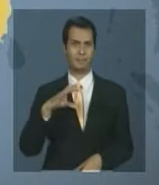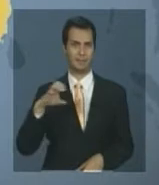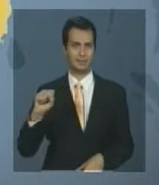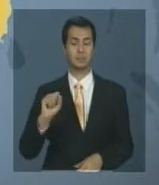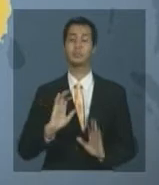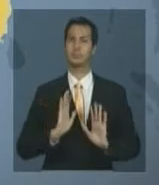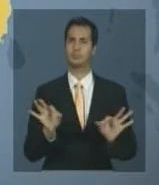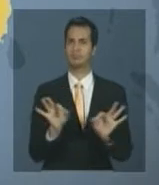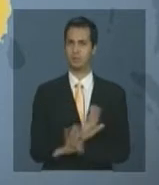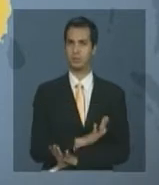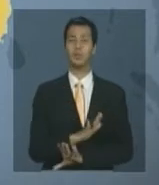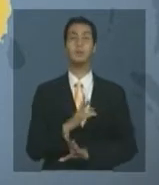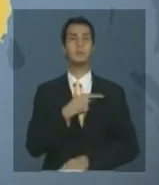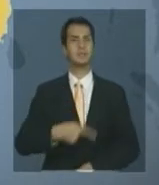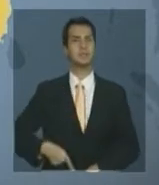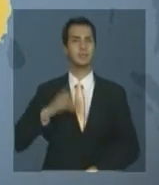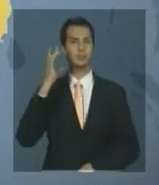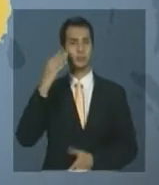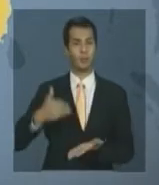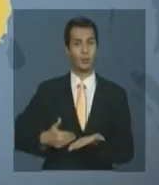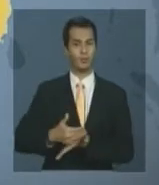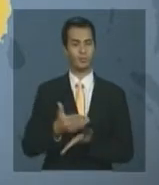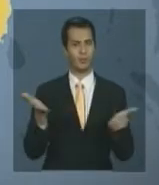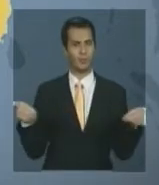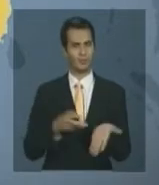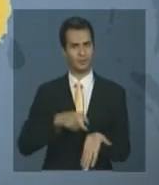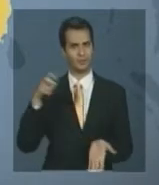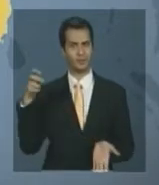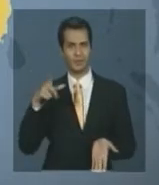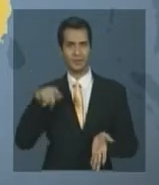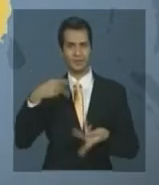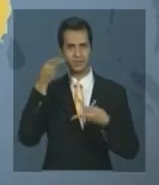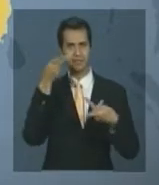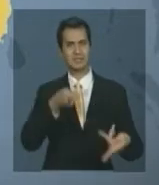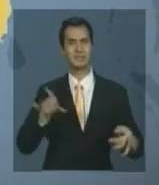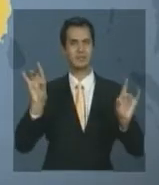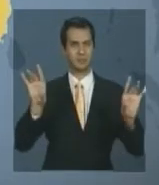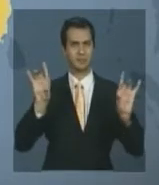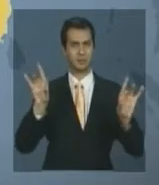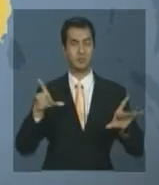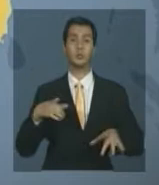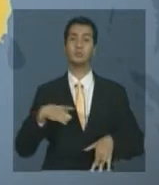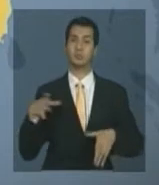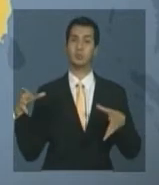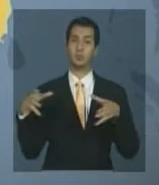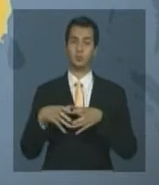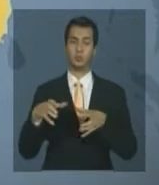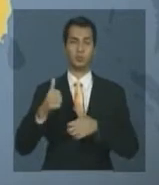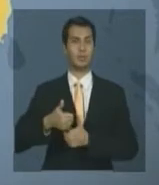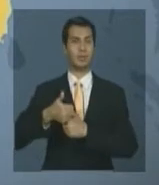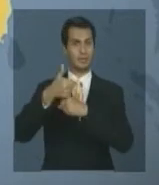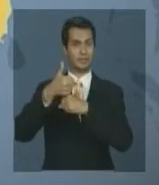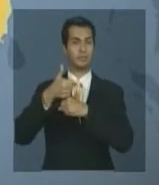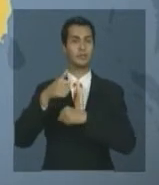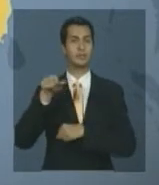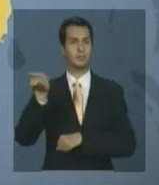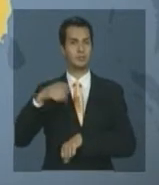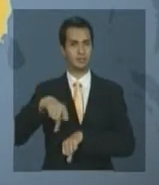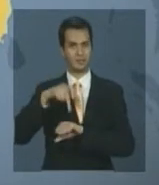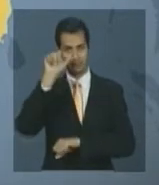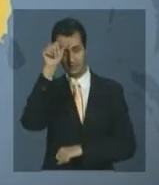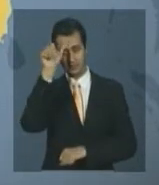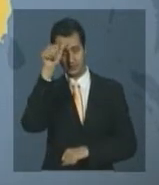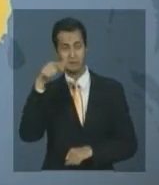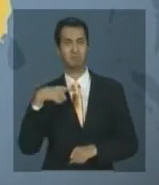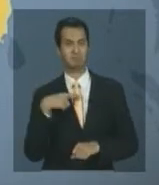manhã de hoje, à visita oficial à Índia, quando foi recebida com honras militares pelos líderes indianos e visitou o memorial de